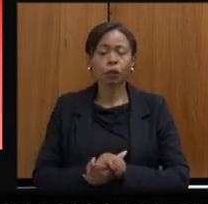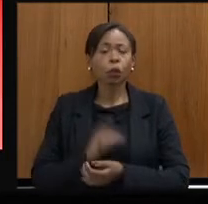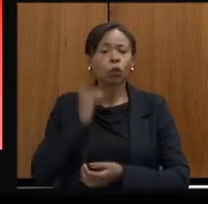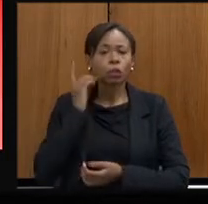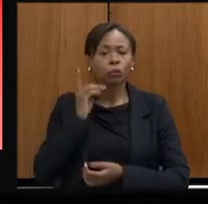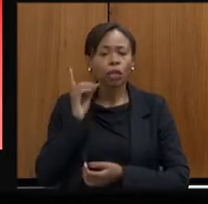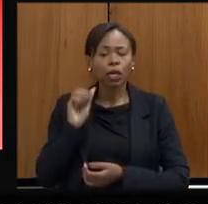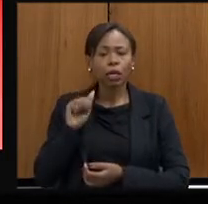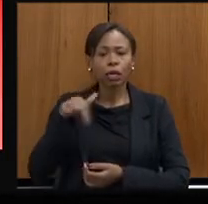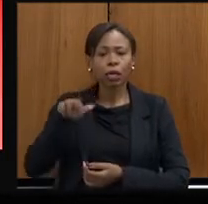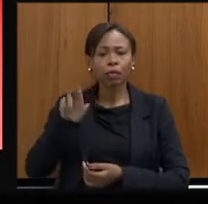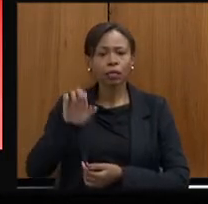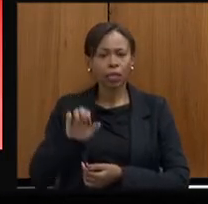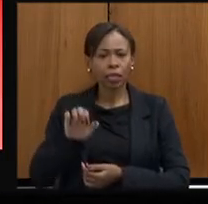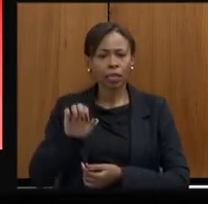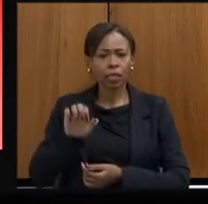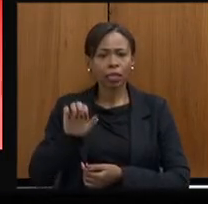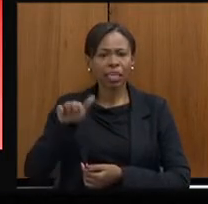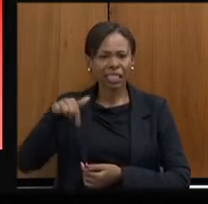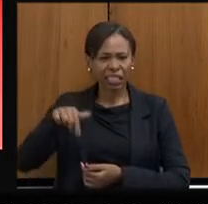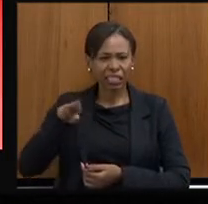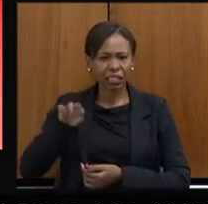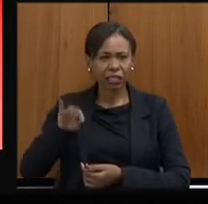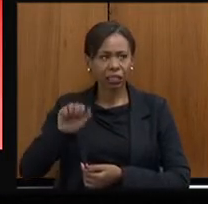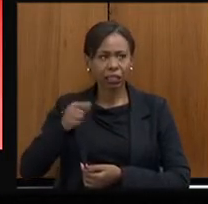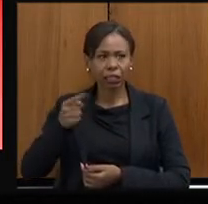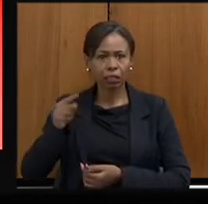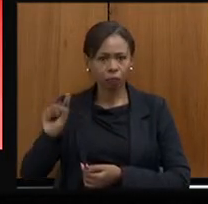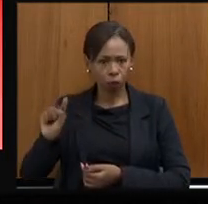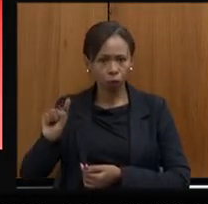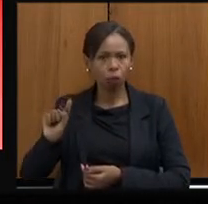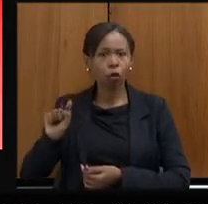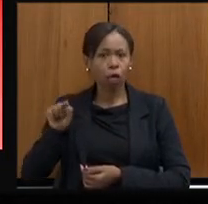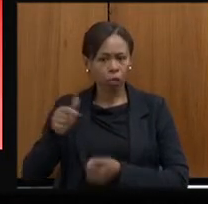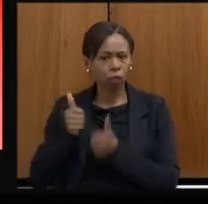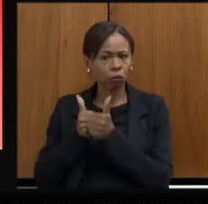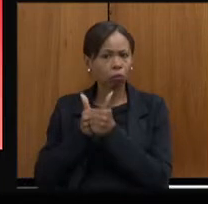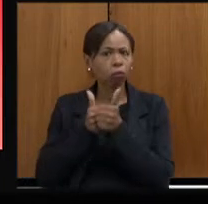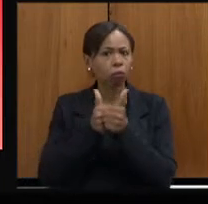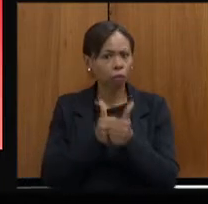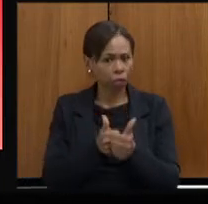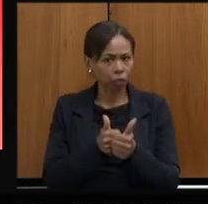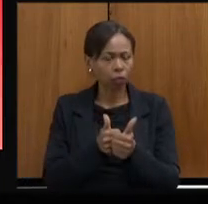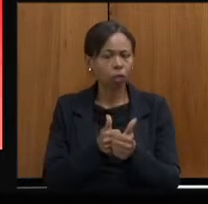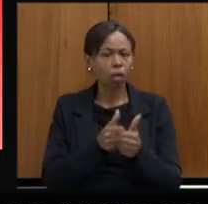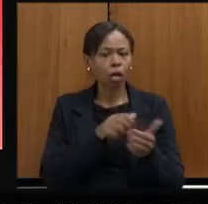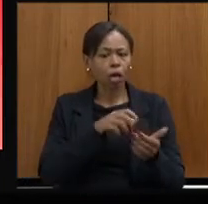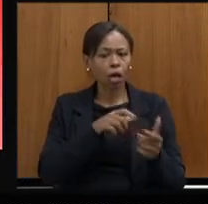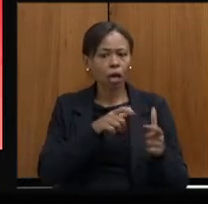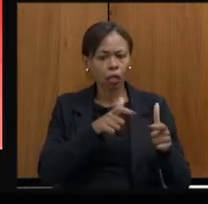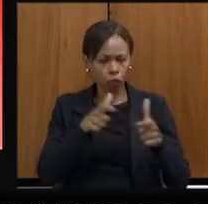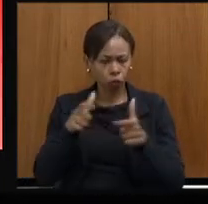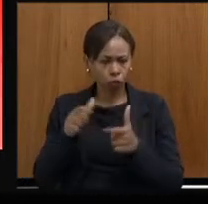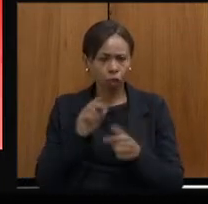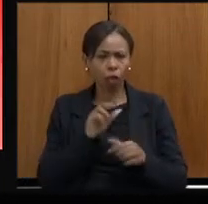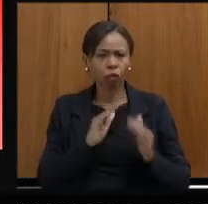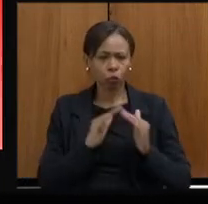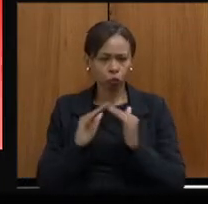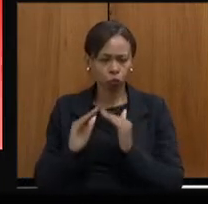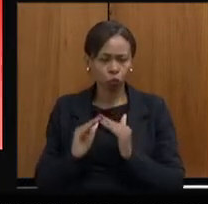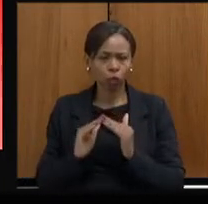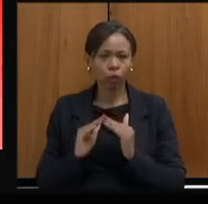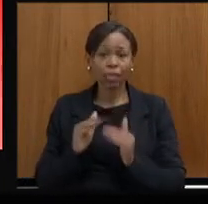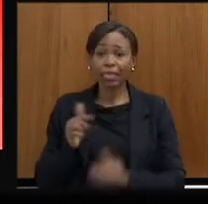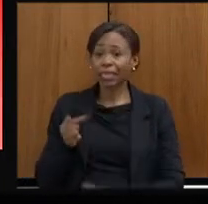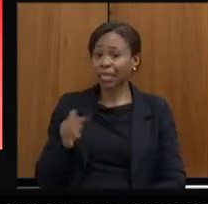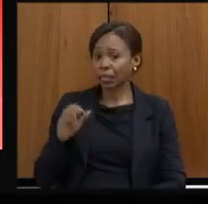Quintão tem acompanhado de perto essa rede cuidar. 70 ou 170? Não, 70 no ano de